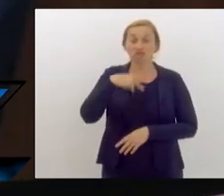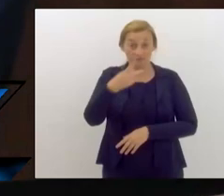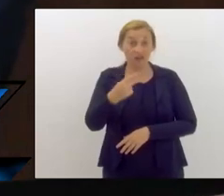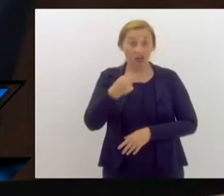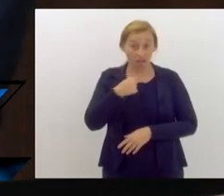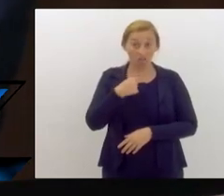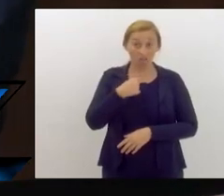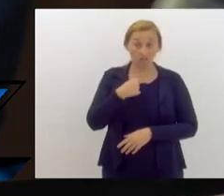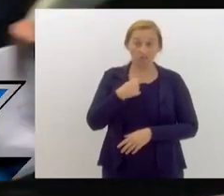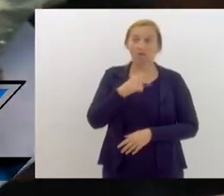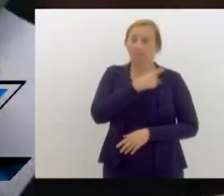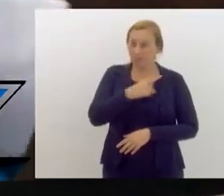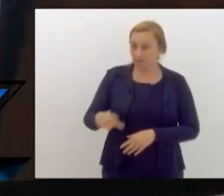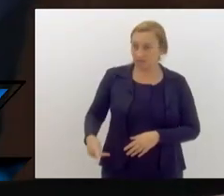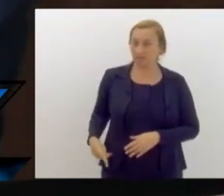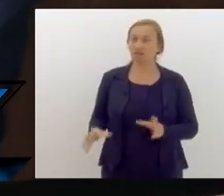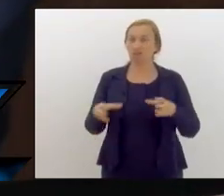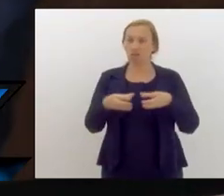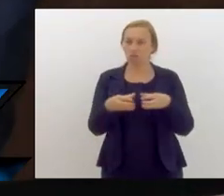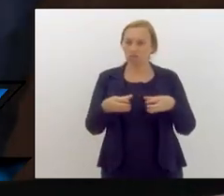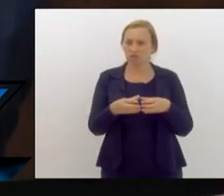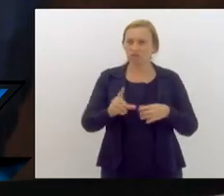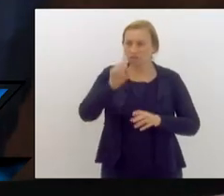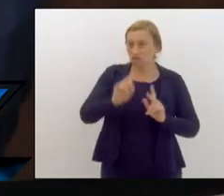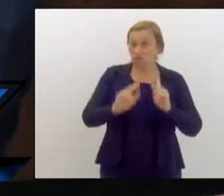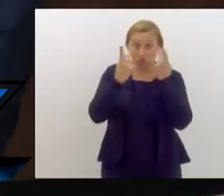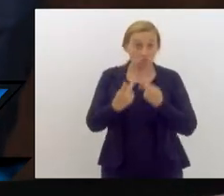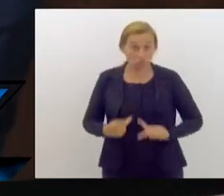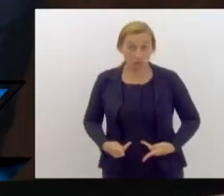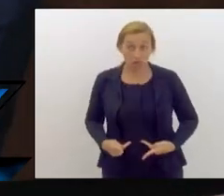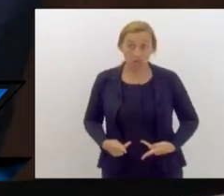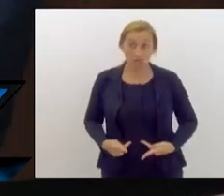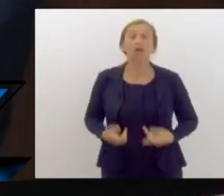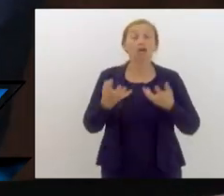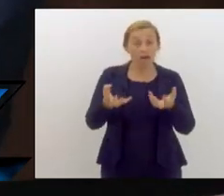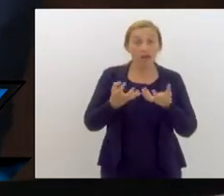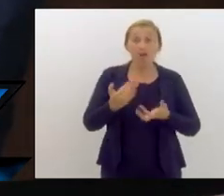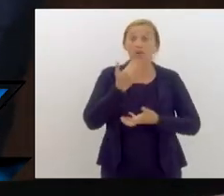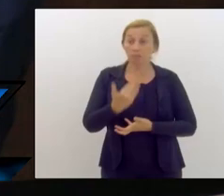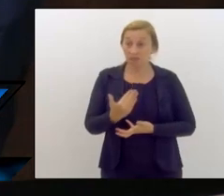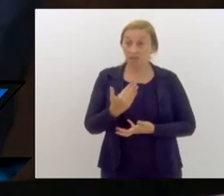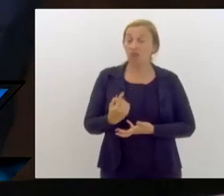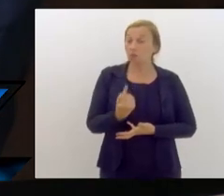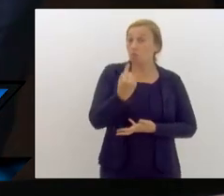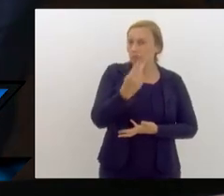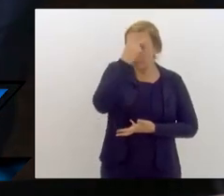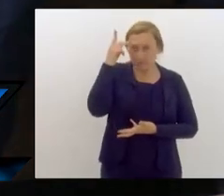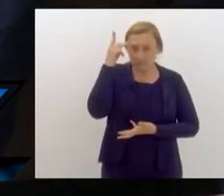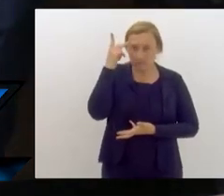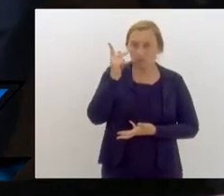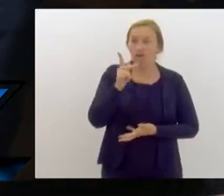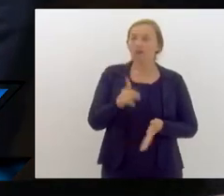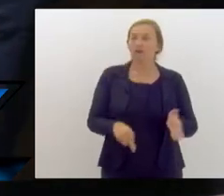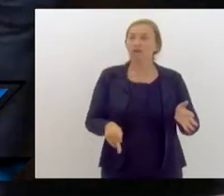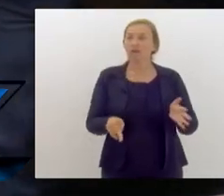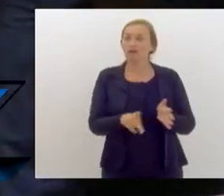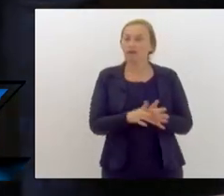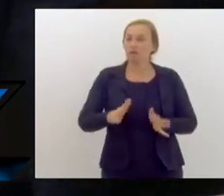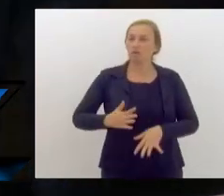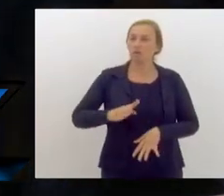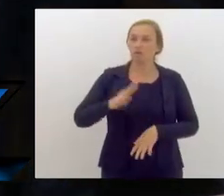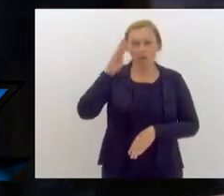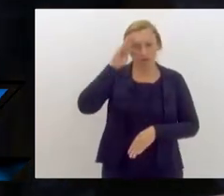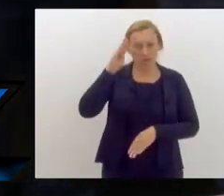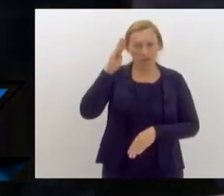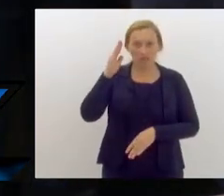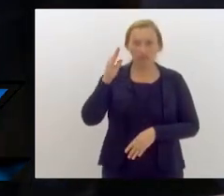como presidente da Comissão de defesa dos Direitos Humanos quero sugerir uma pessoa que é do exército e tem